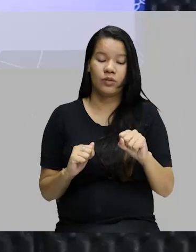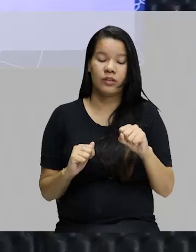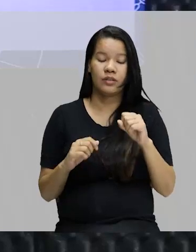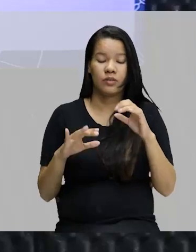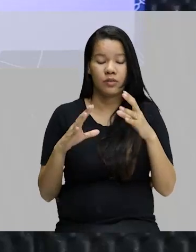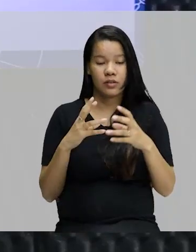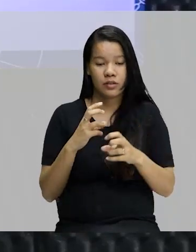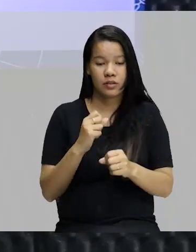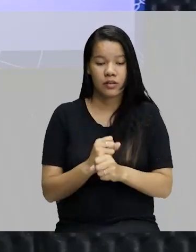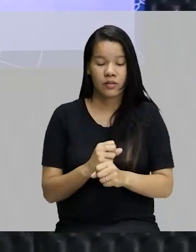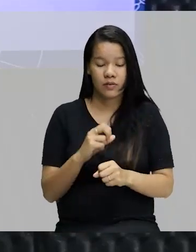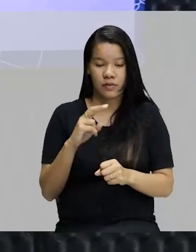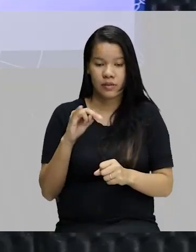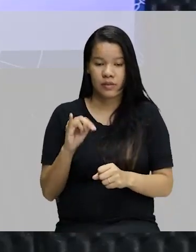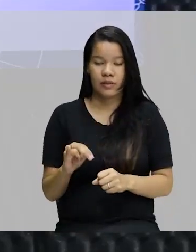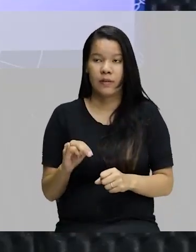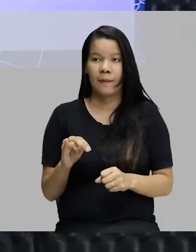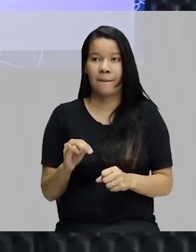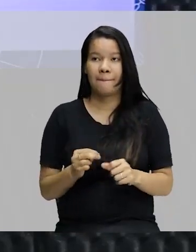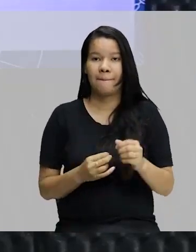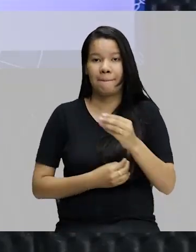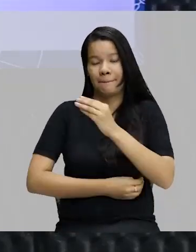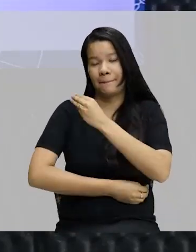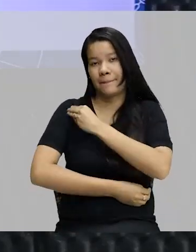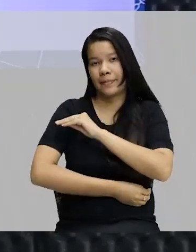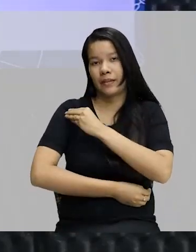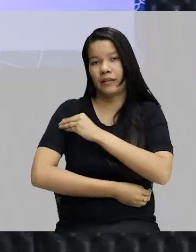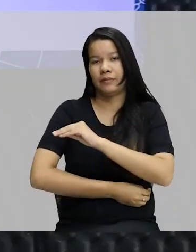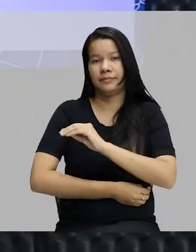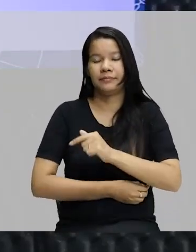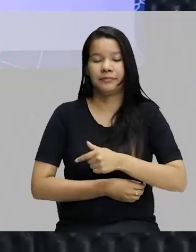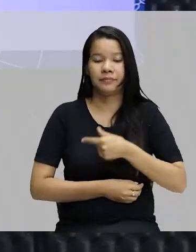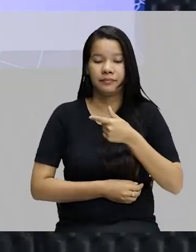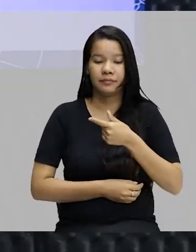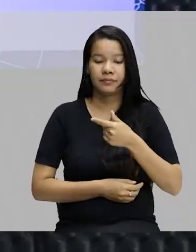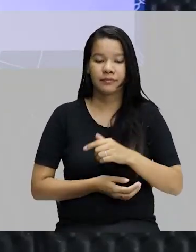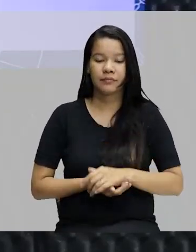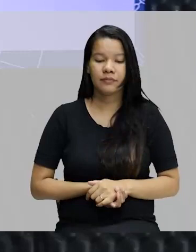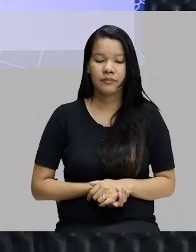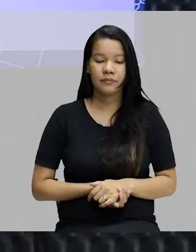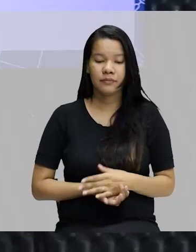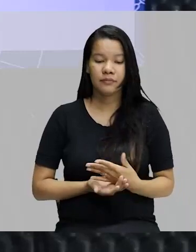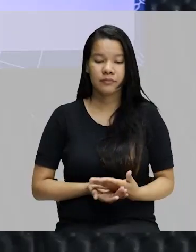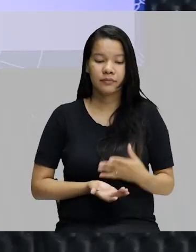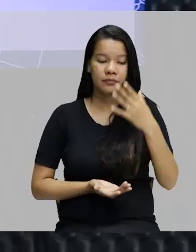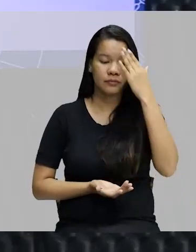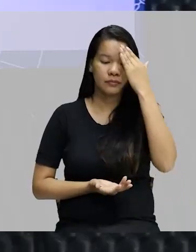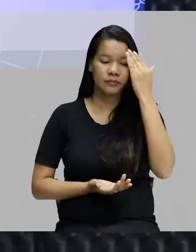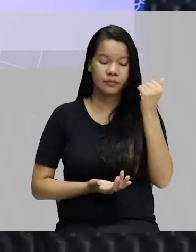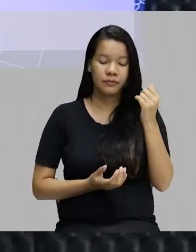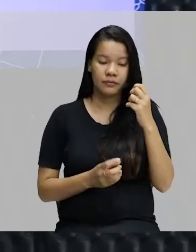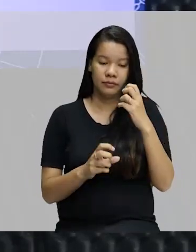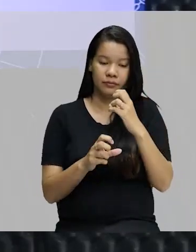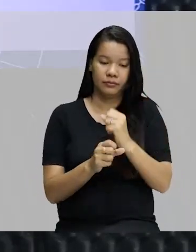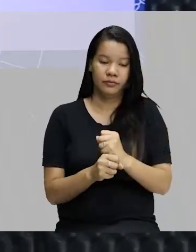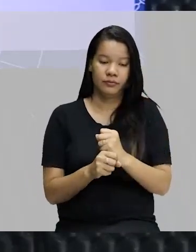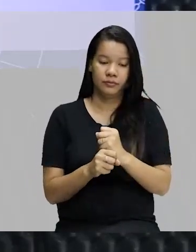dessa redução vai ser um álcool secundário. Então, sabendo o resultado, a gente